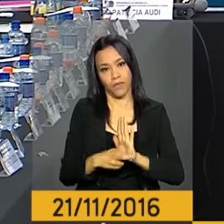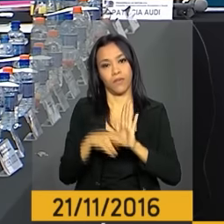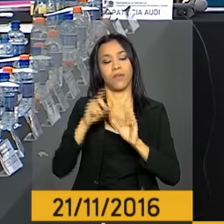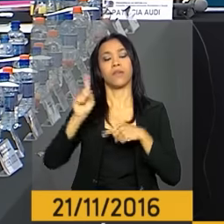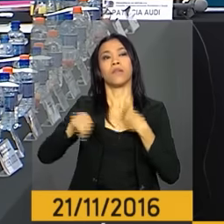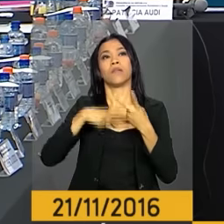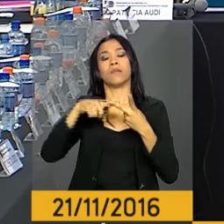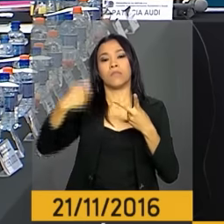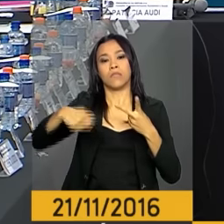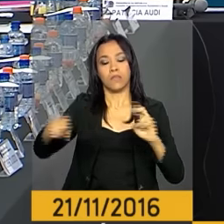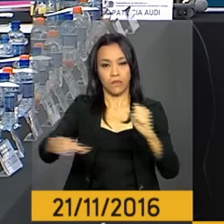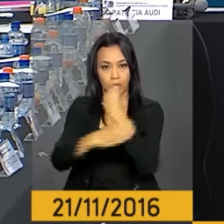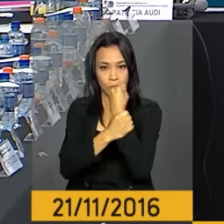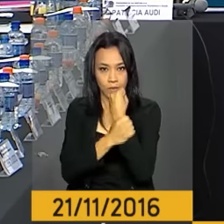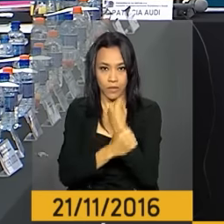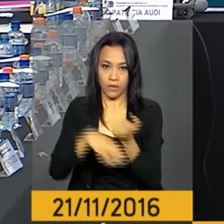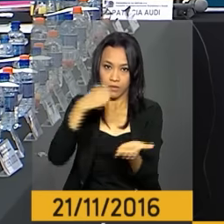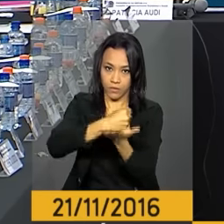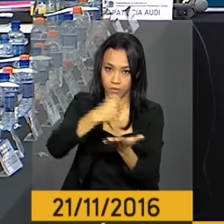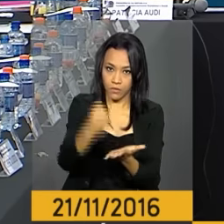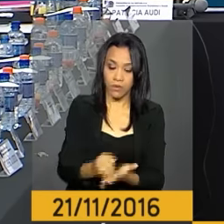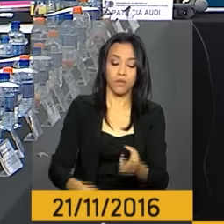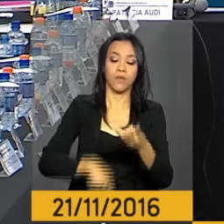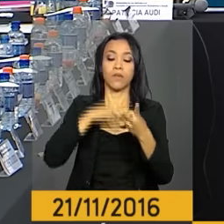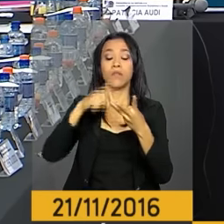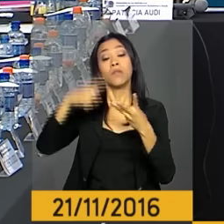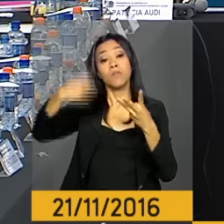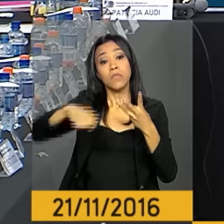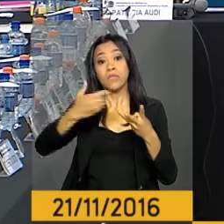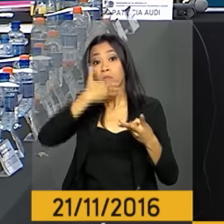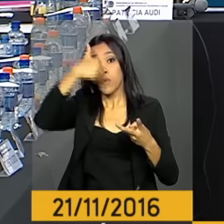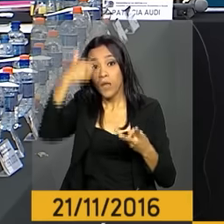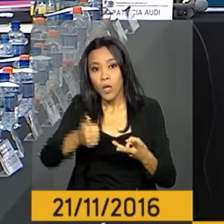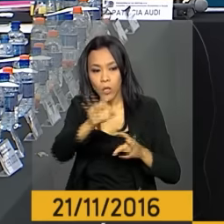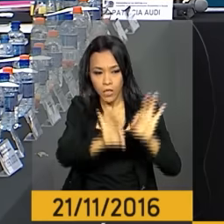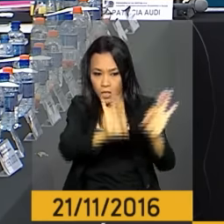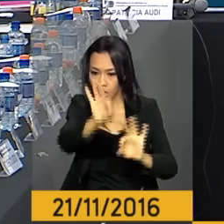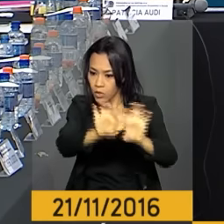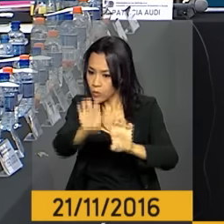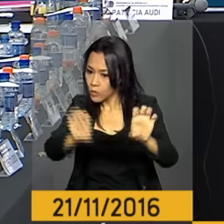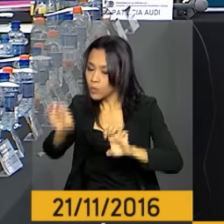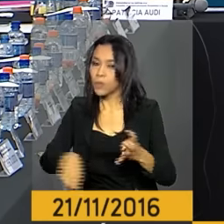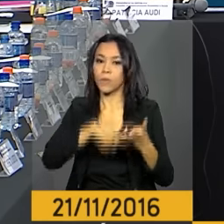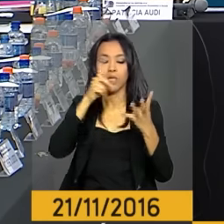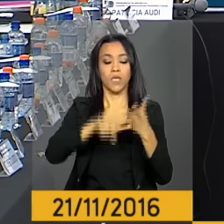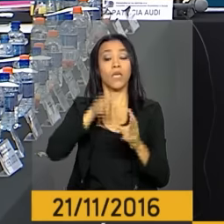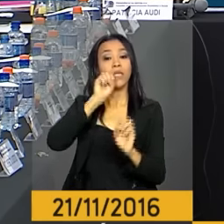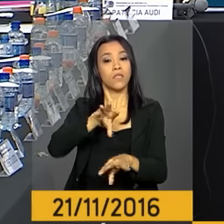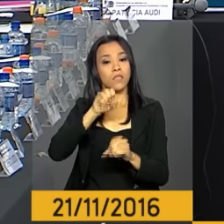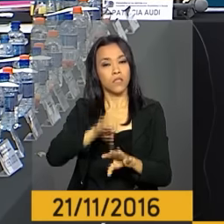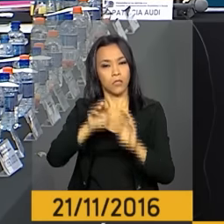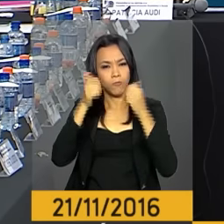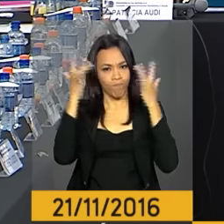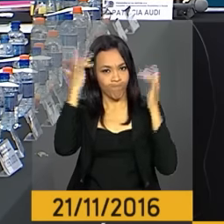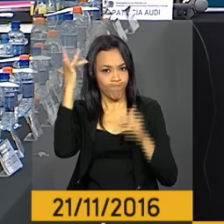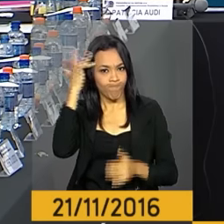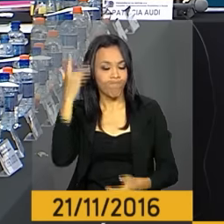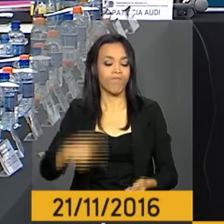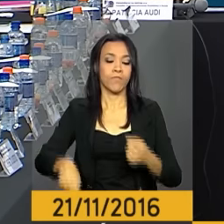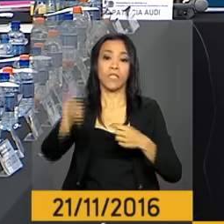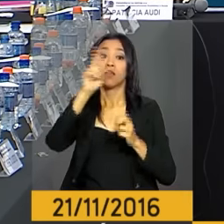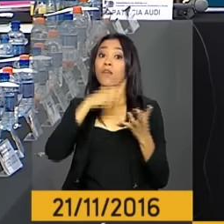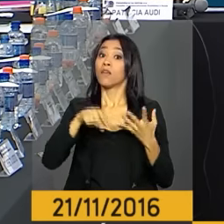segurança jurídica, melhor infraestrutura, educação de qualidade, ciência, tecnologia